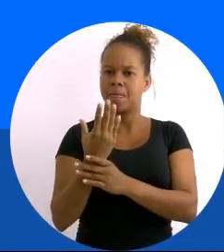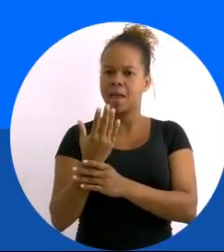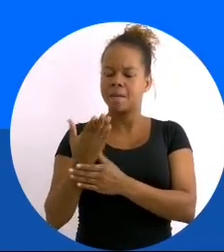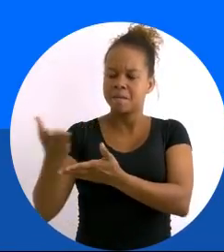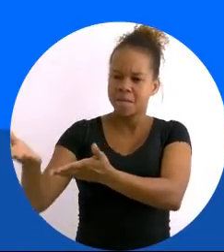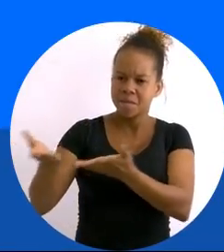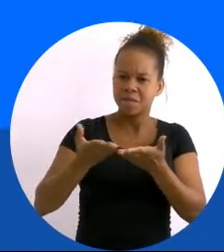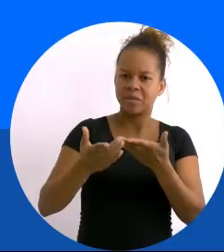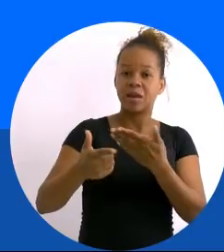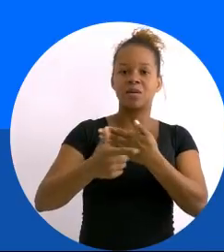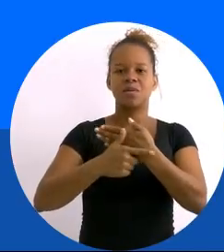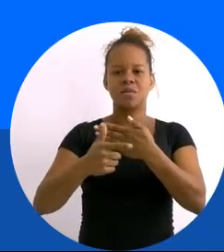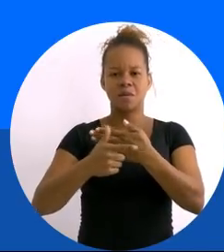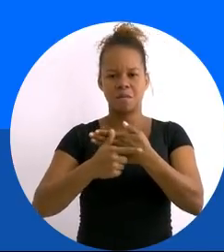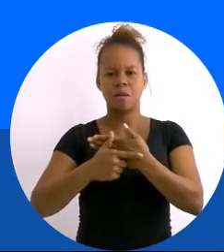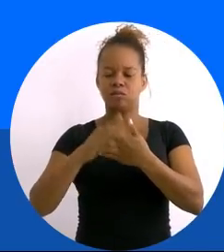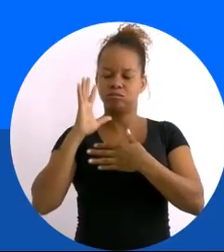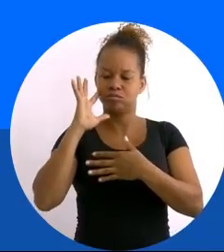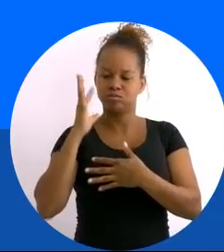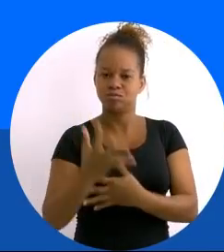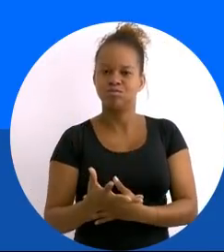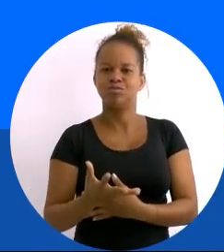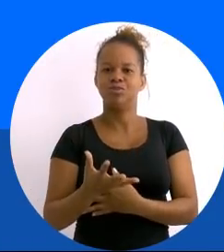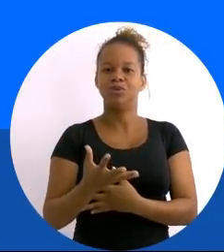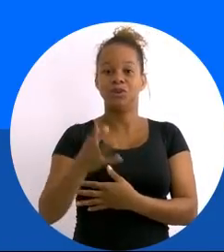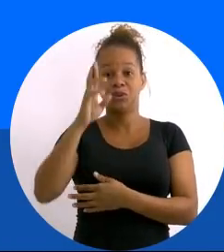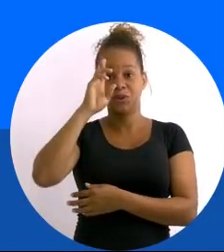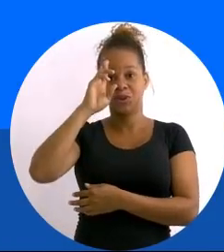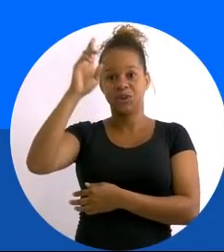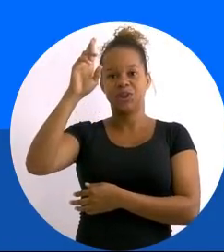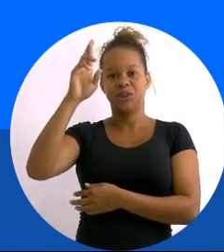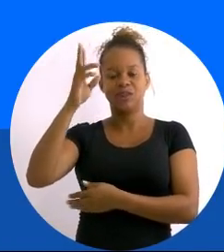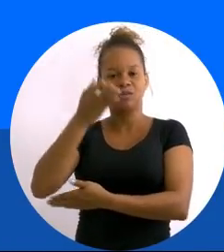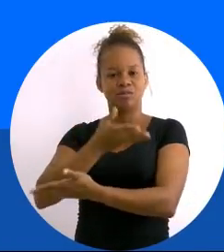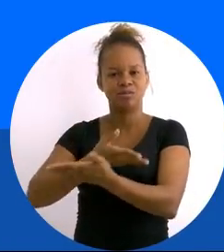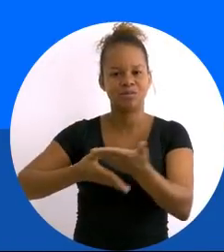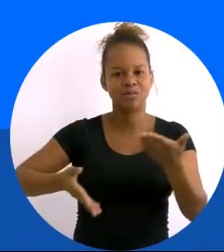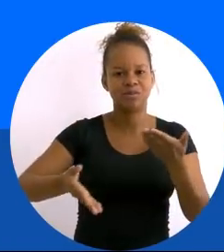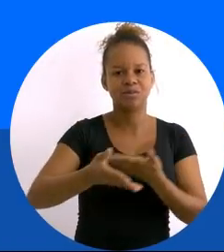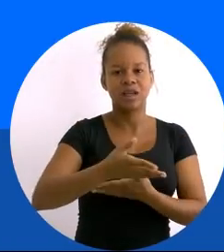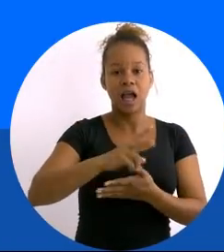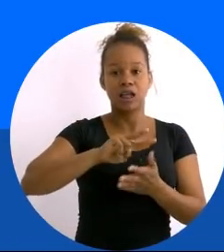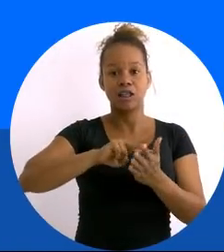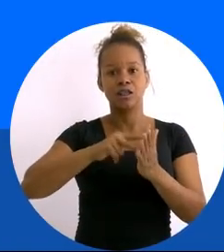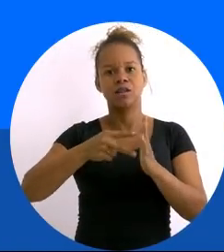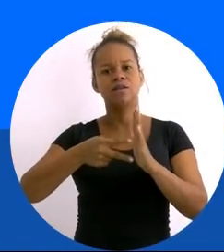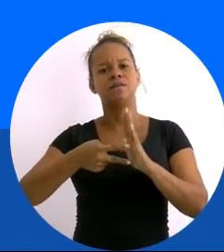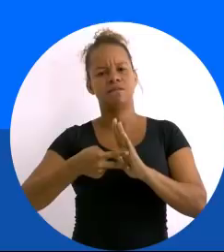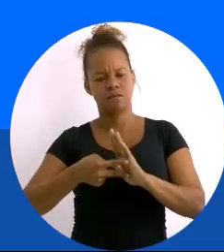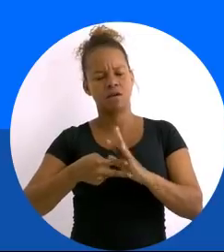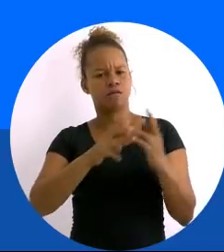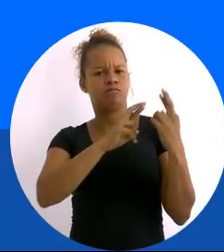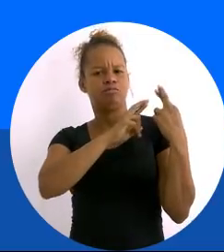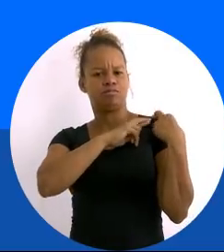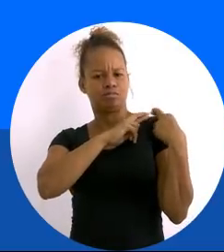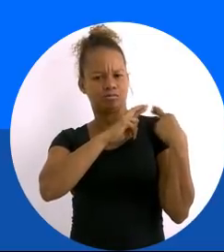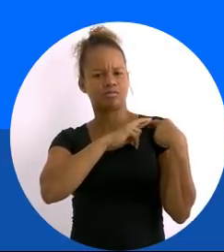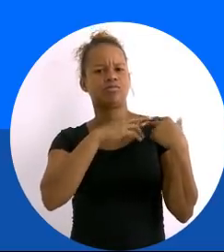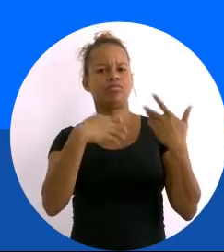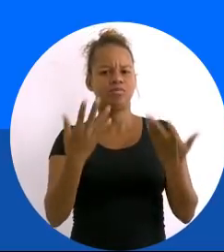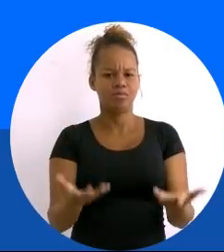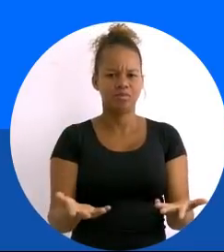Devido ao seu papel na tomada de decisões, os gerentes e executivos são significativamente responsáveis